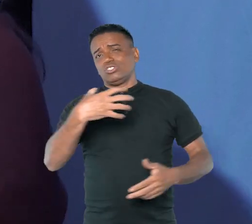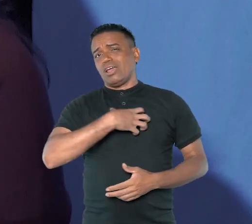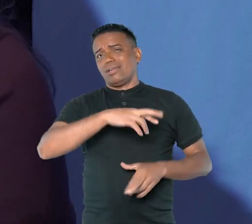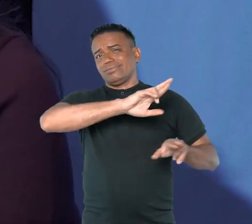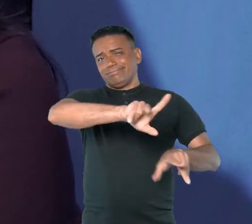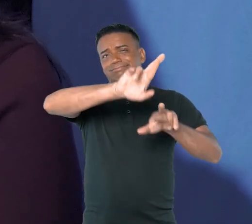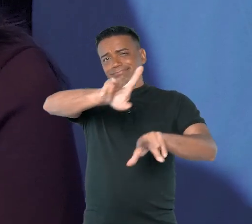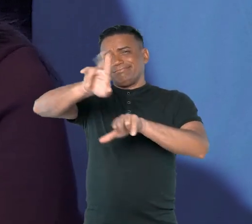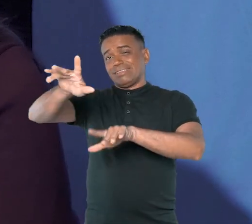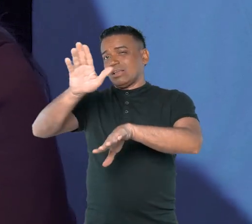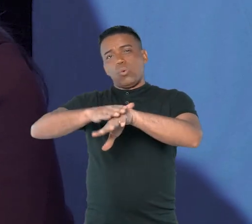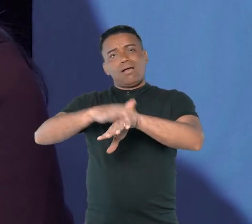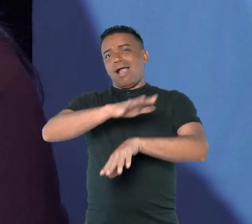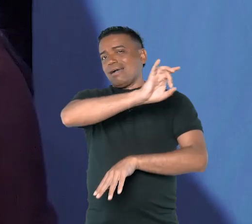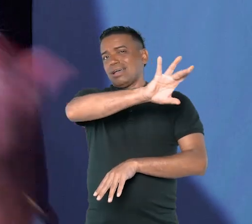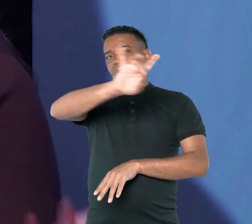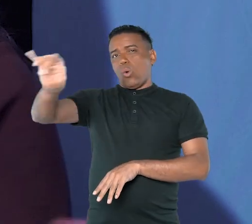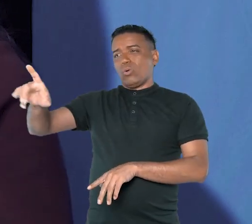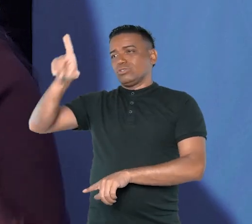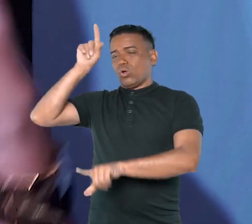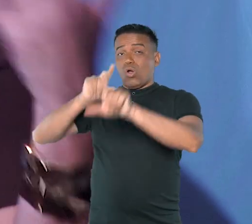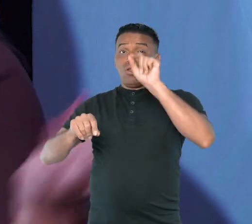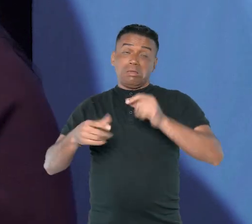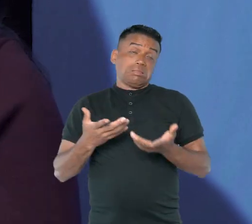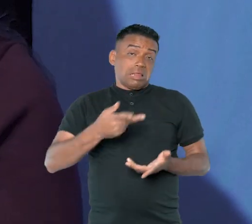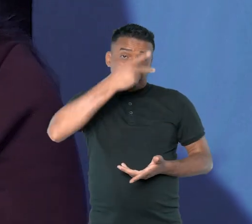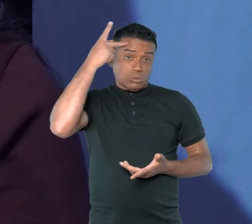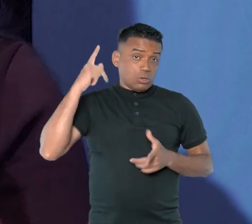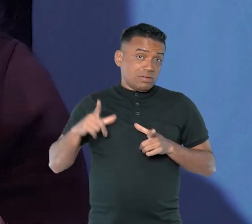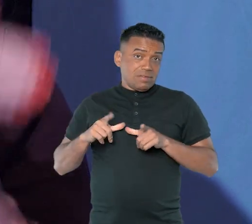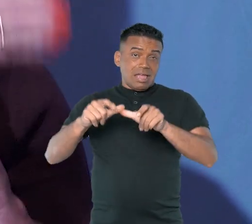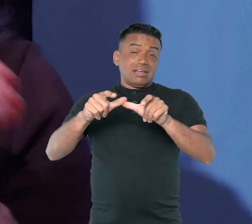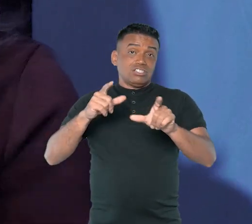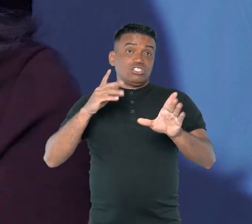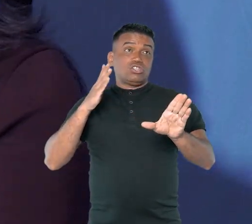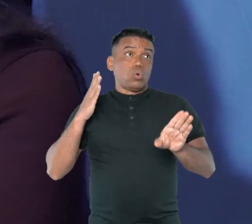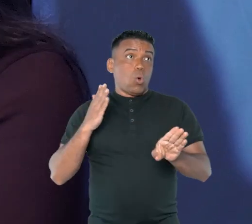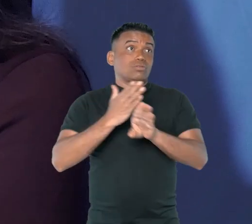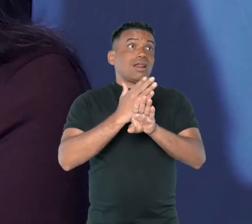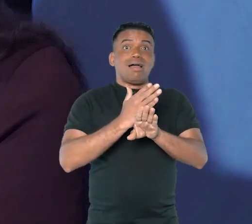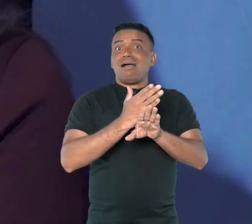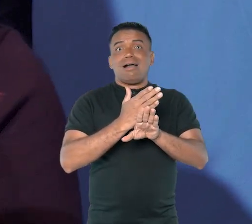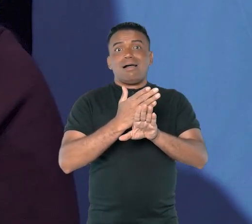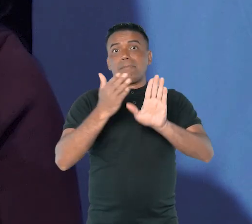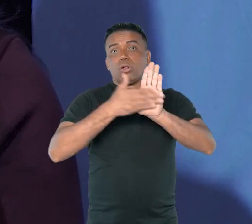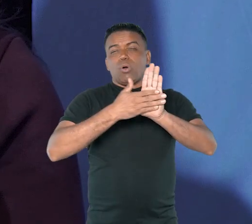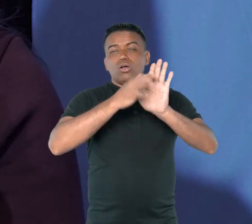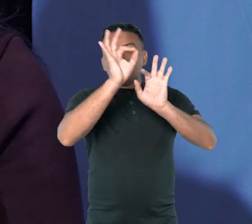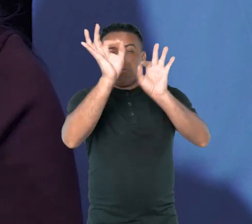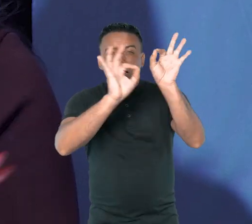um escolhe a sua forma de viajar. Há quem viaje para encontrar um roteiro extremamente planejado, sem